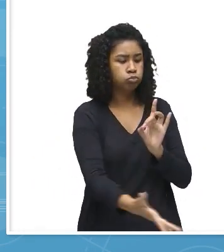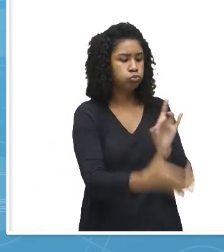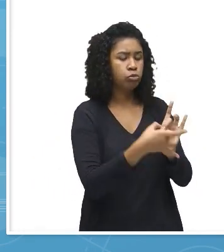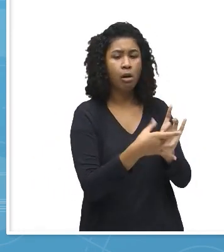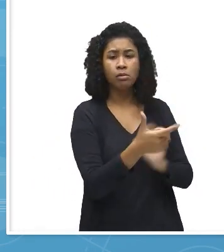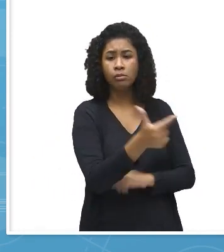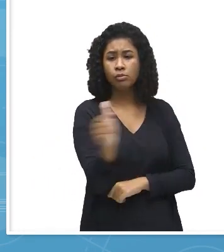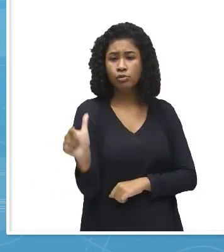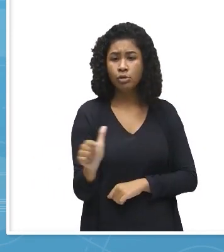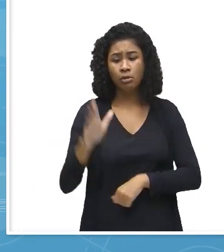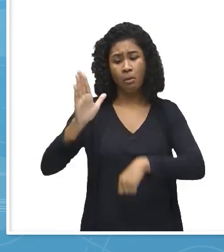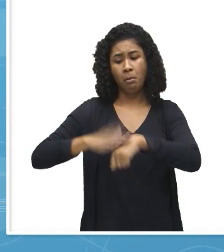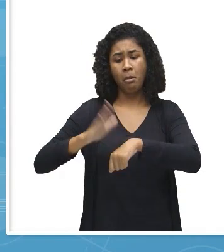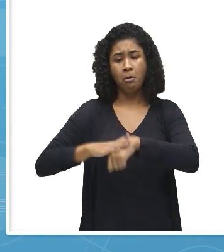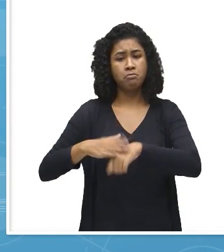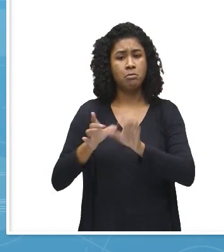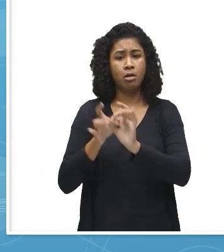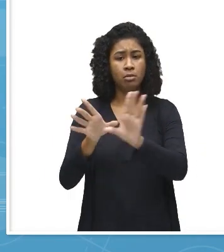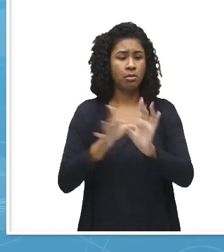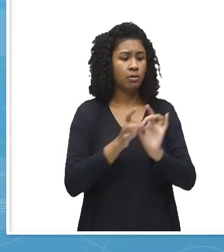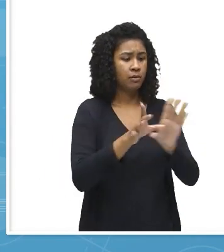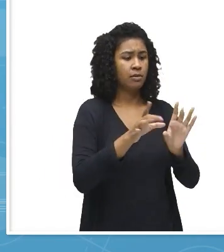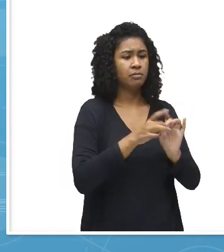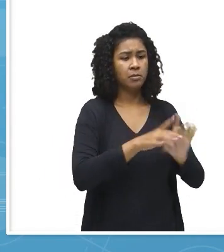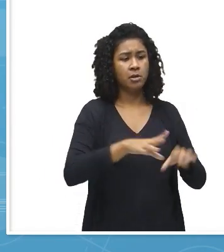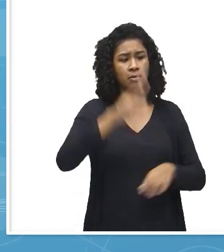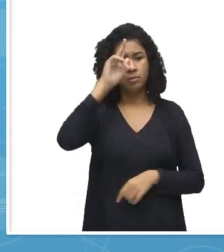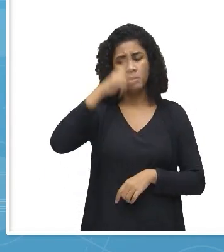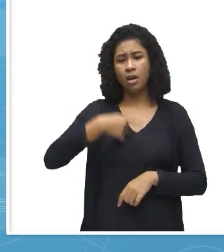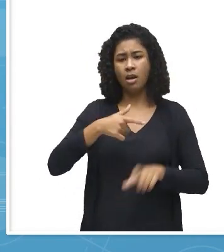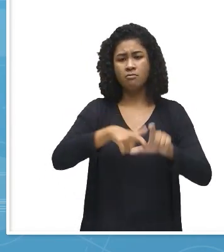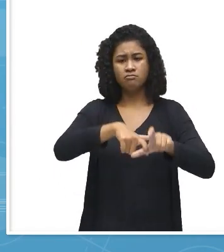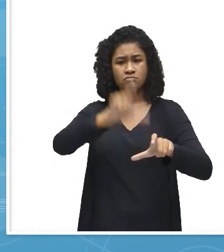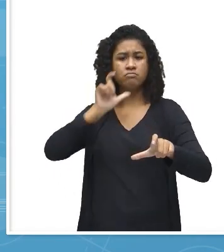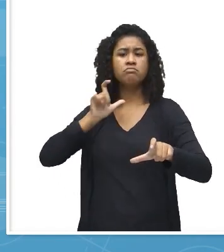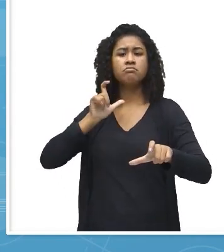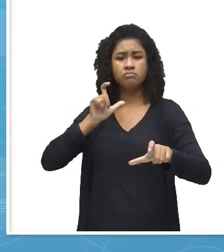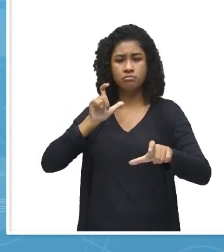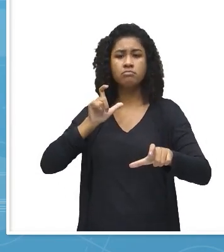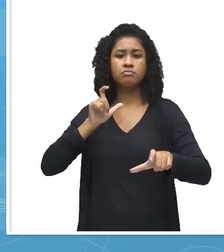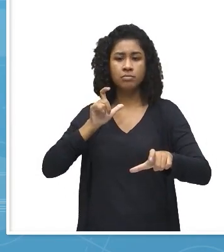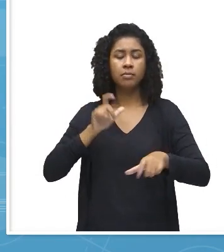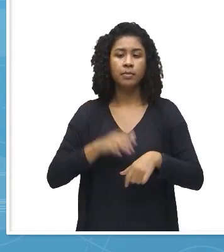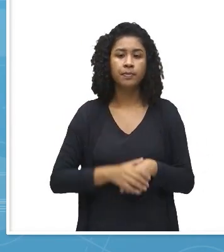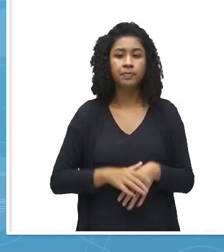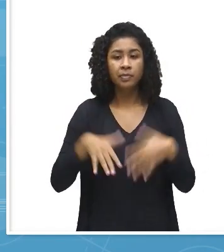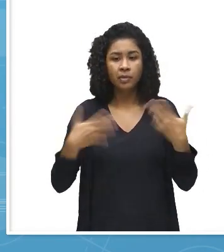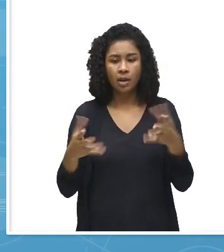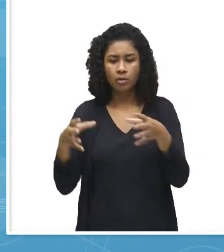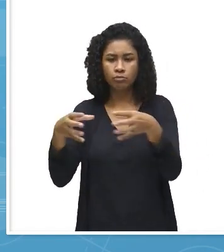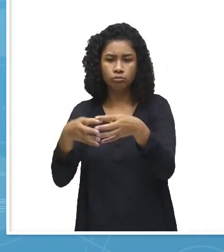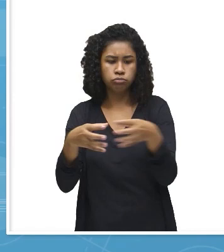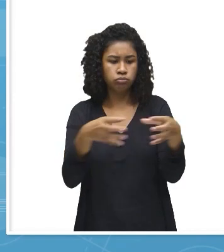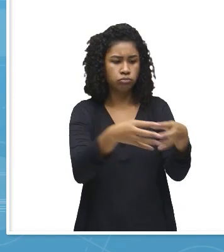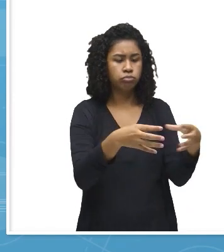eram autônomas, independentes, cada uma das outras. Então, essas tribos e clãs eram autônomos,